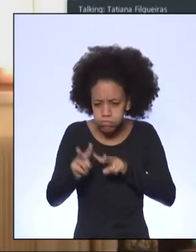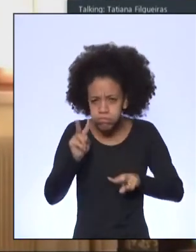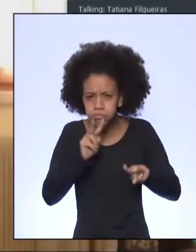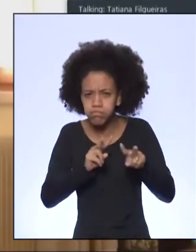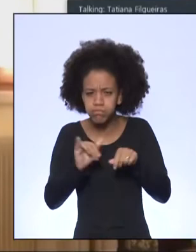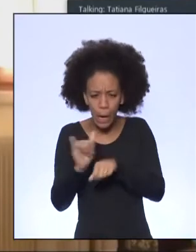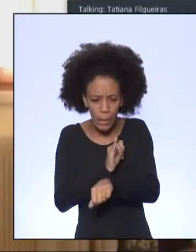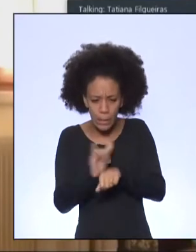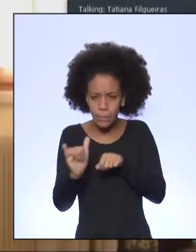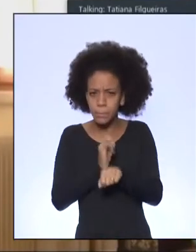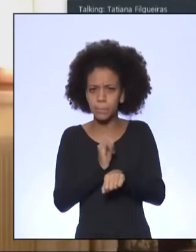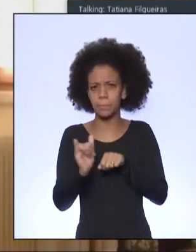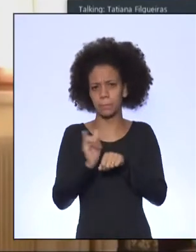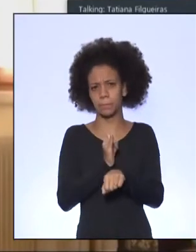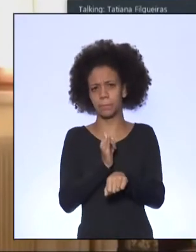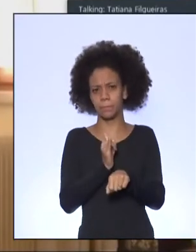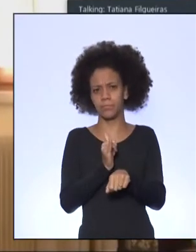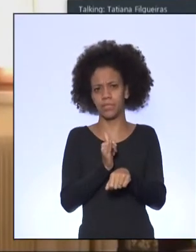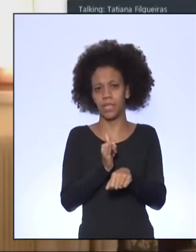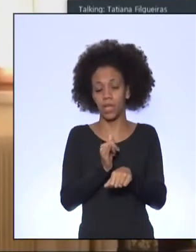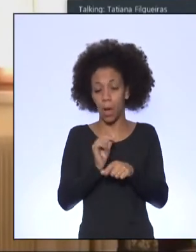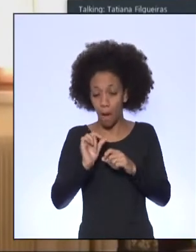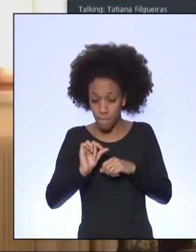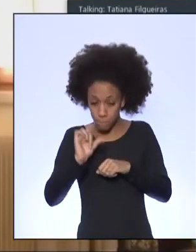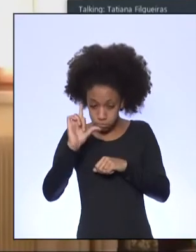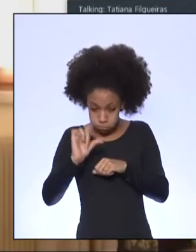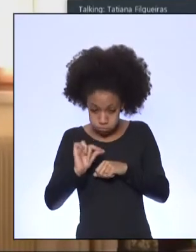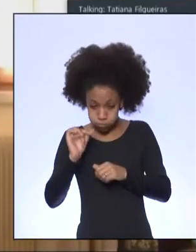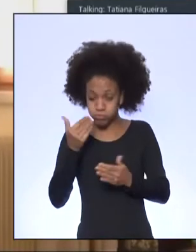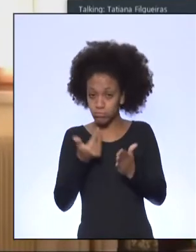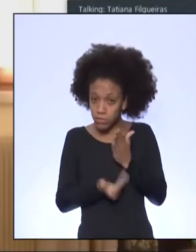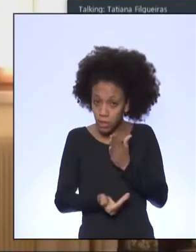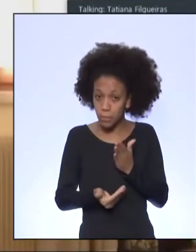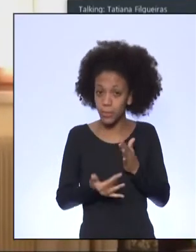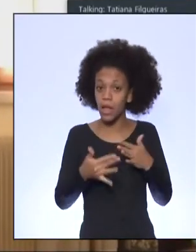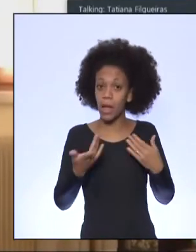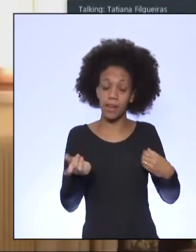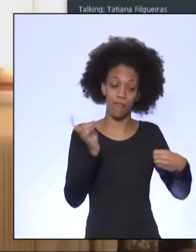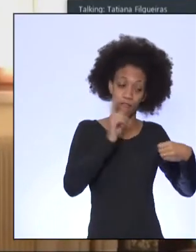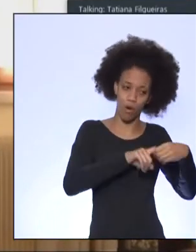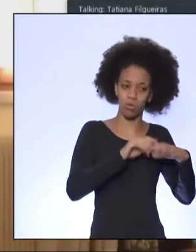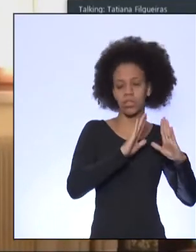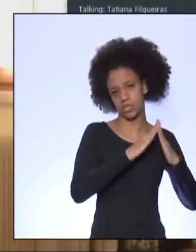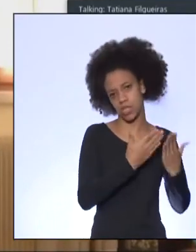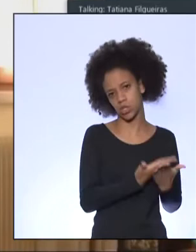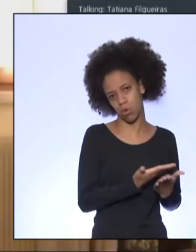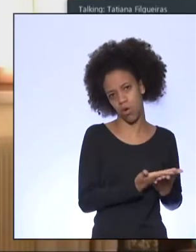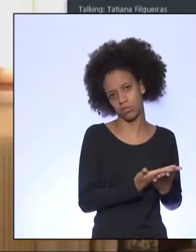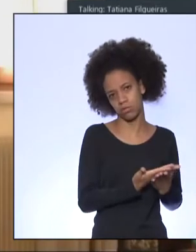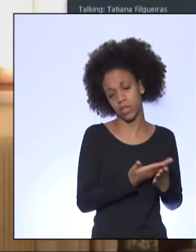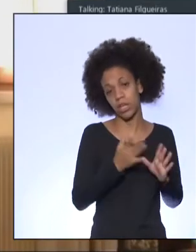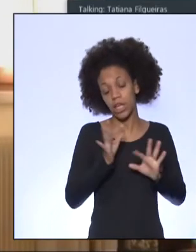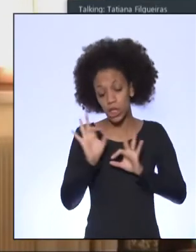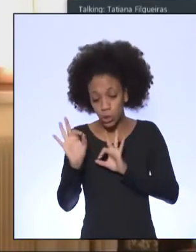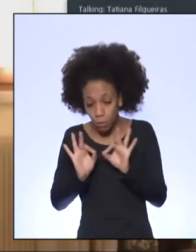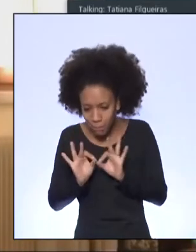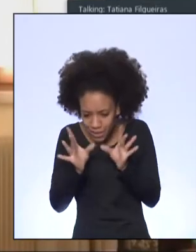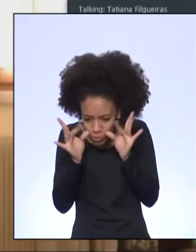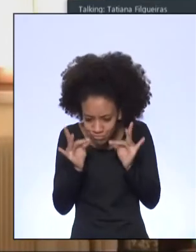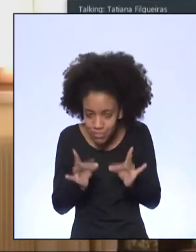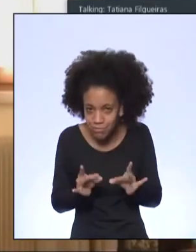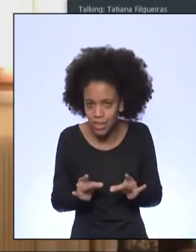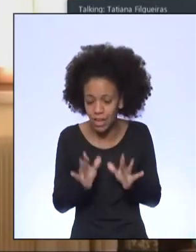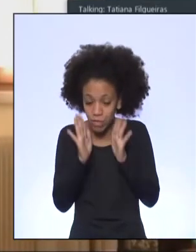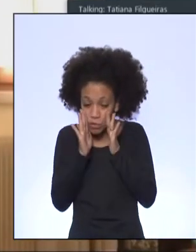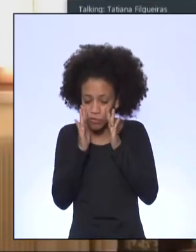um diagnóstico do tamanho dessa perda na volta para a escola e um plano específico que